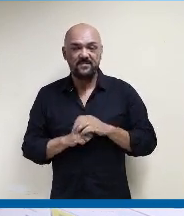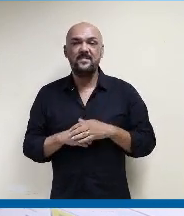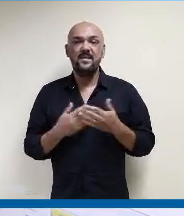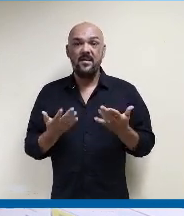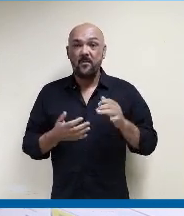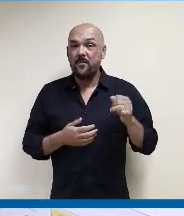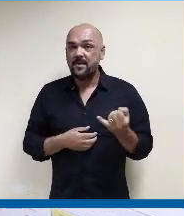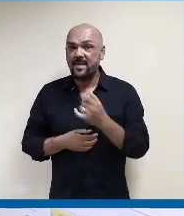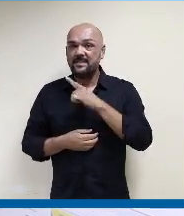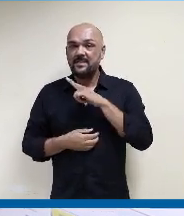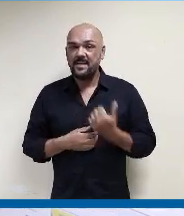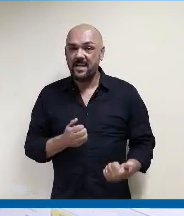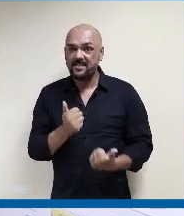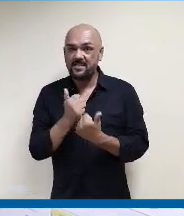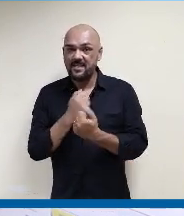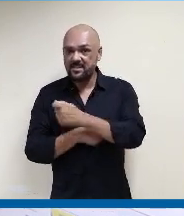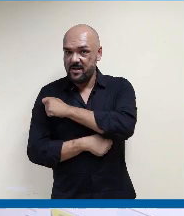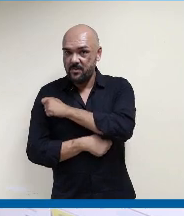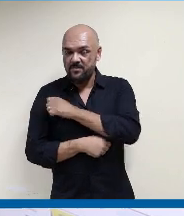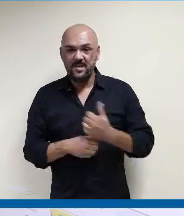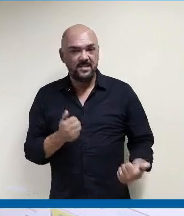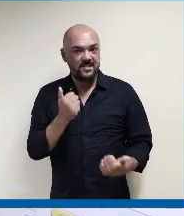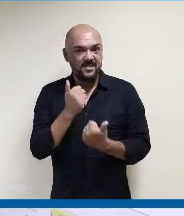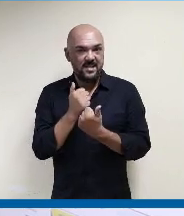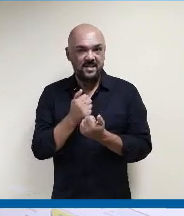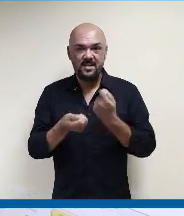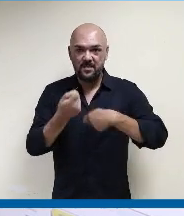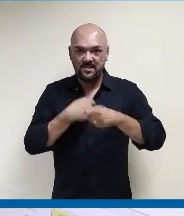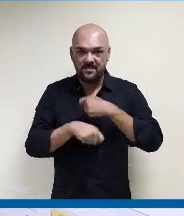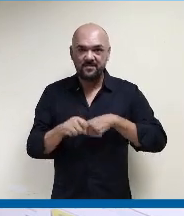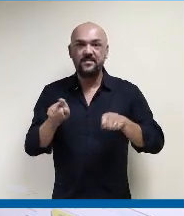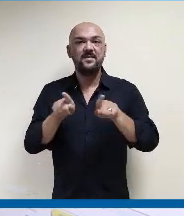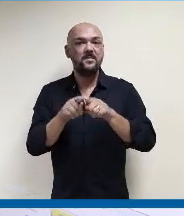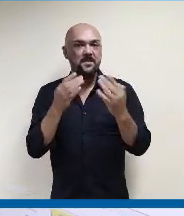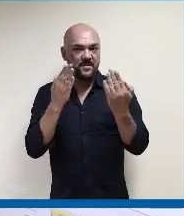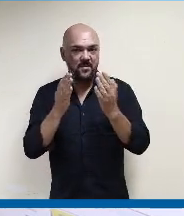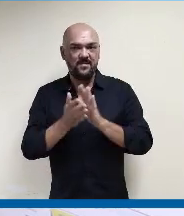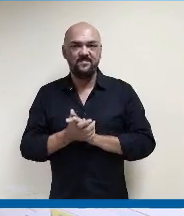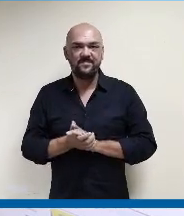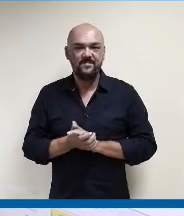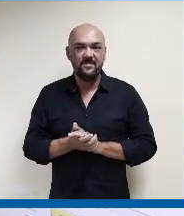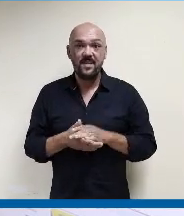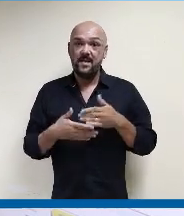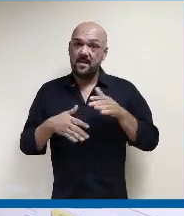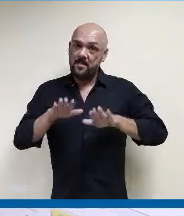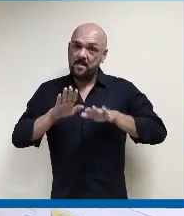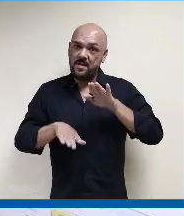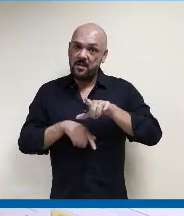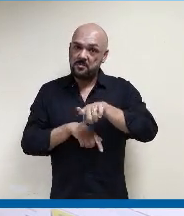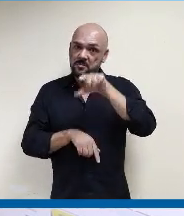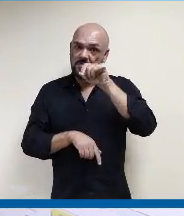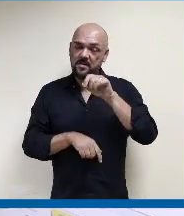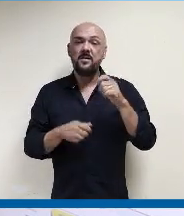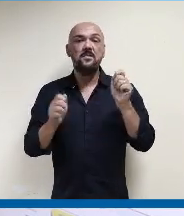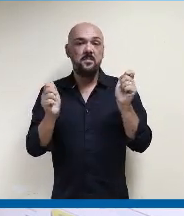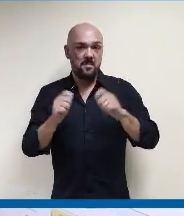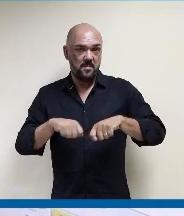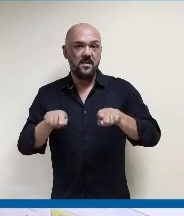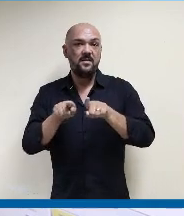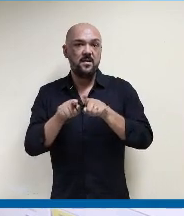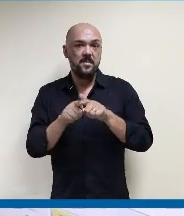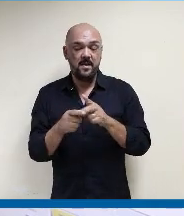a oportunidade para os cargos de assistente de alunos assistente em administração e psicólogo dependendo do cargo escolhido